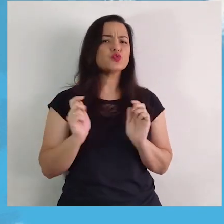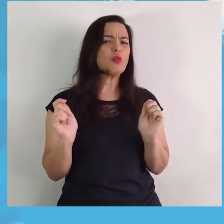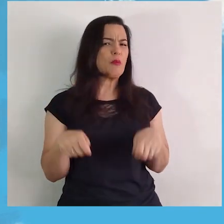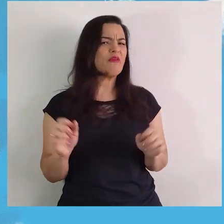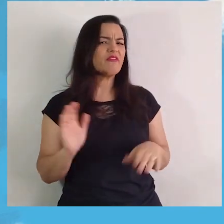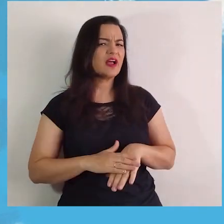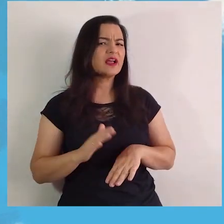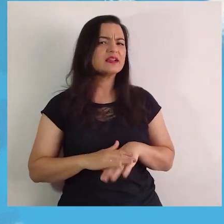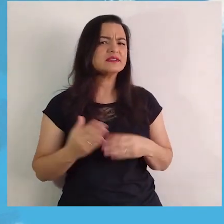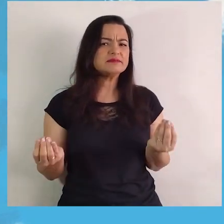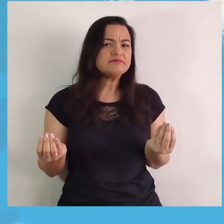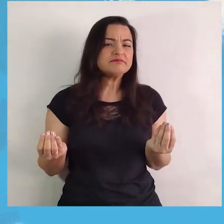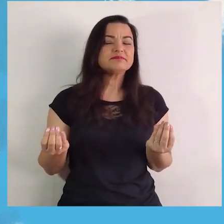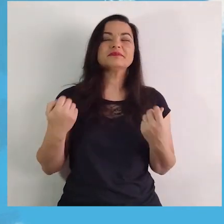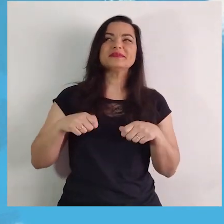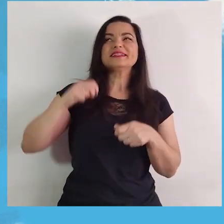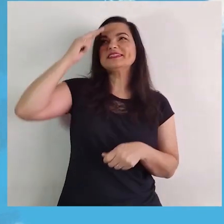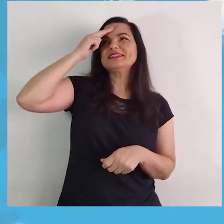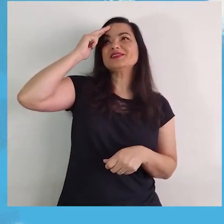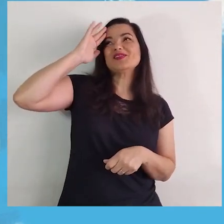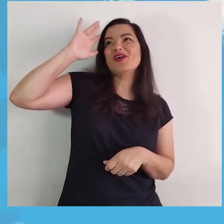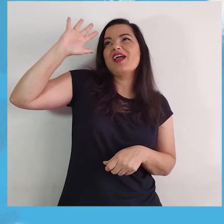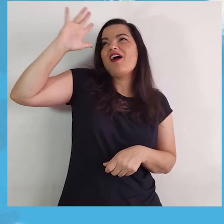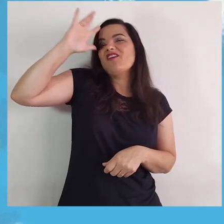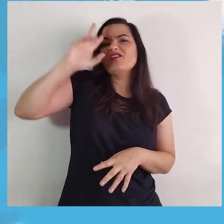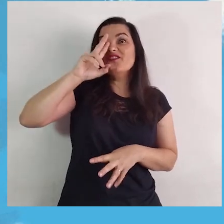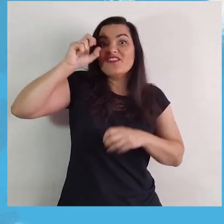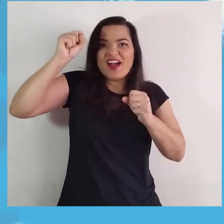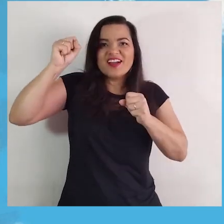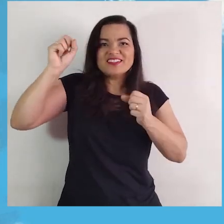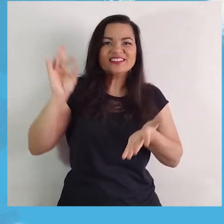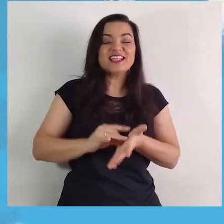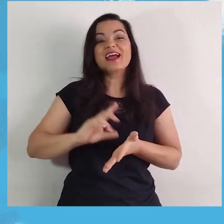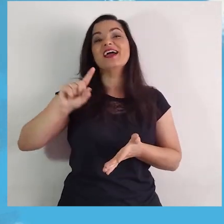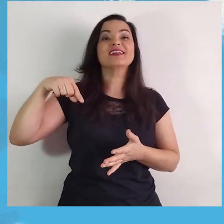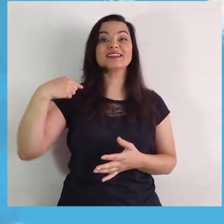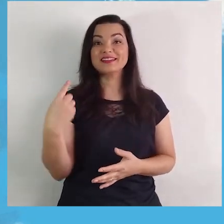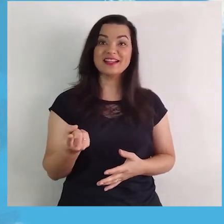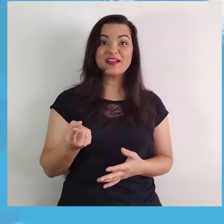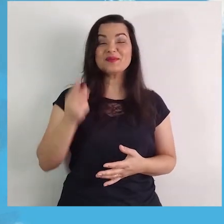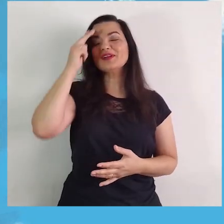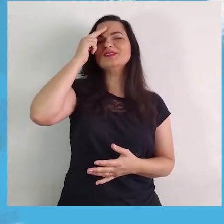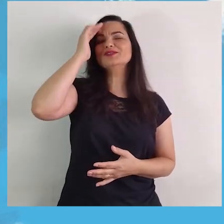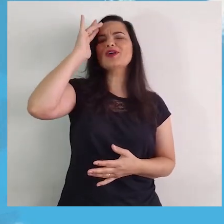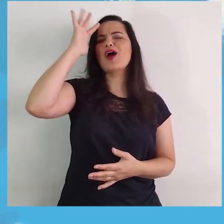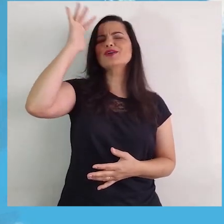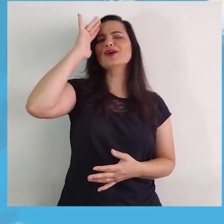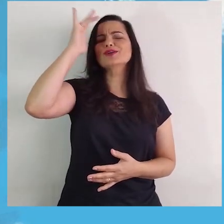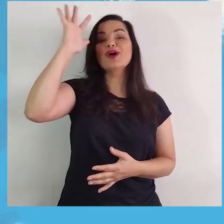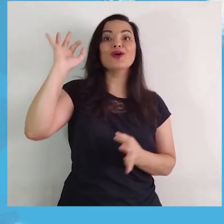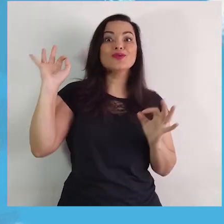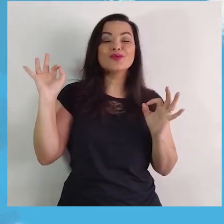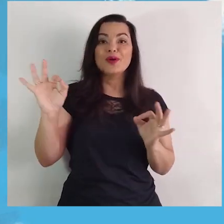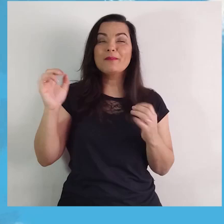serem realizadas? A gente tem que sonhar bem alto, sonhar bem alto. E depois de sonhar bem